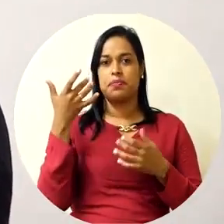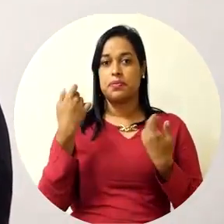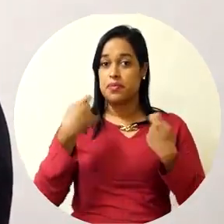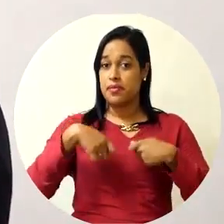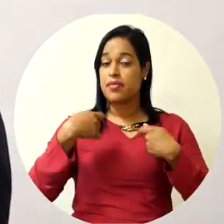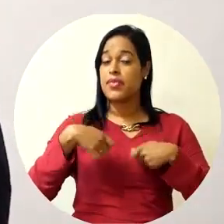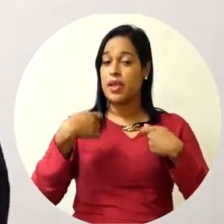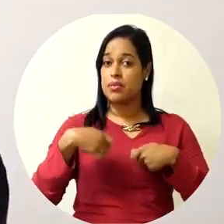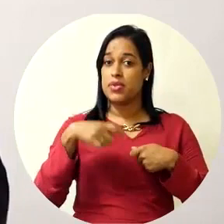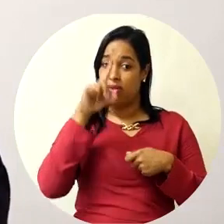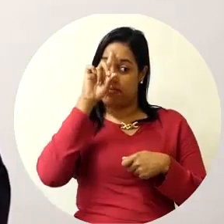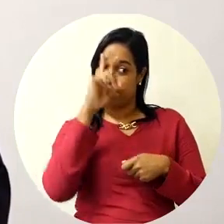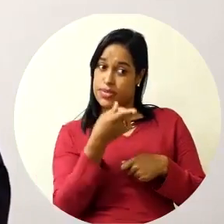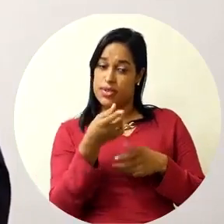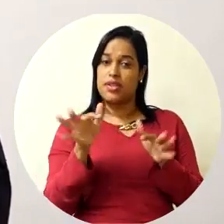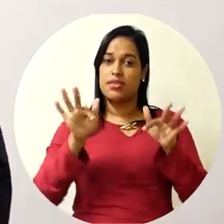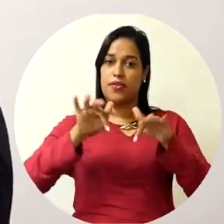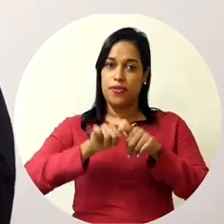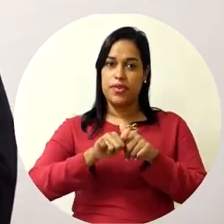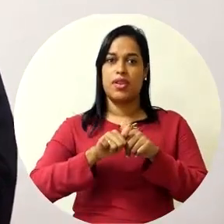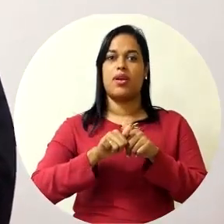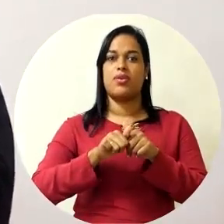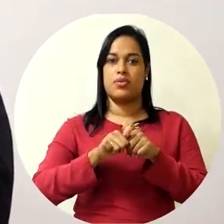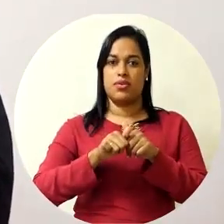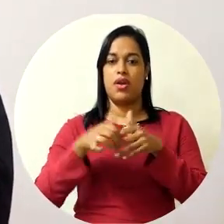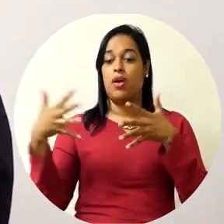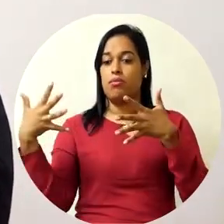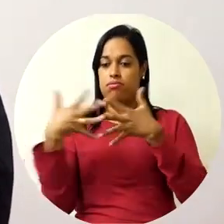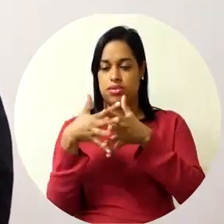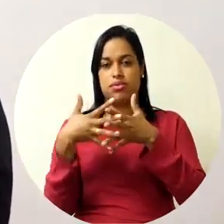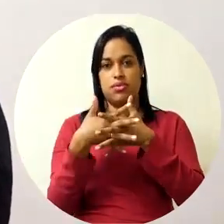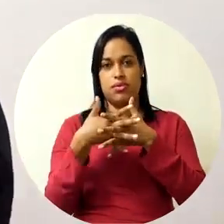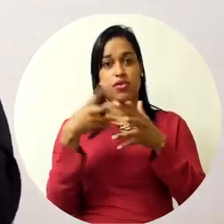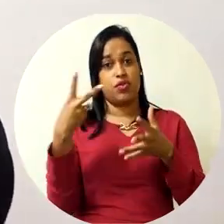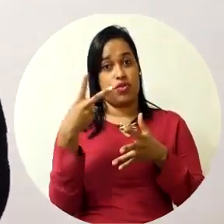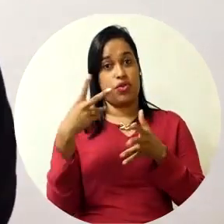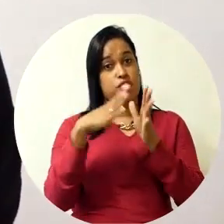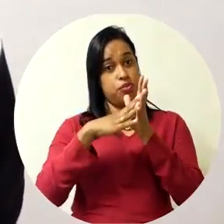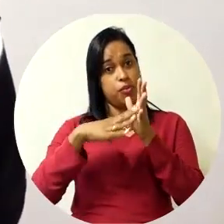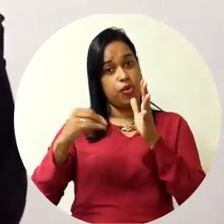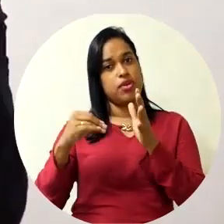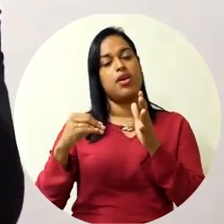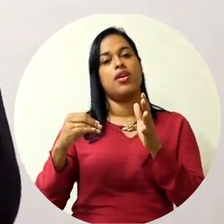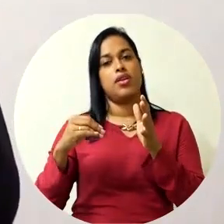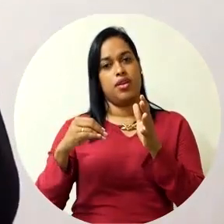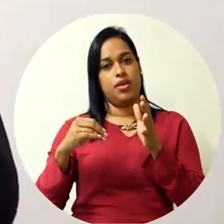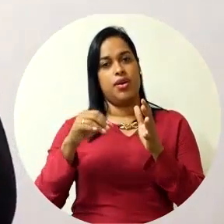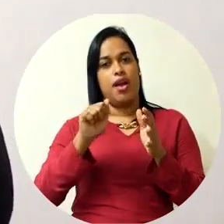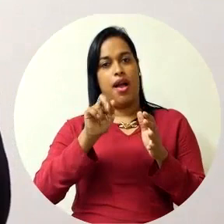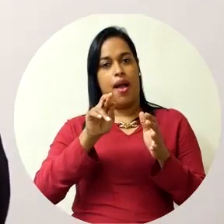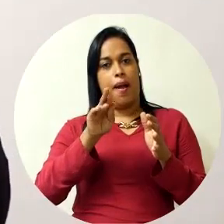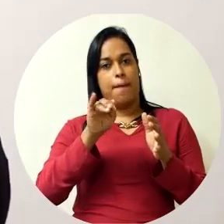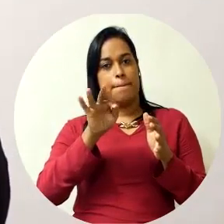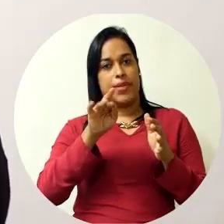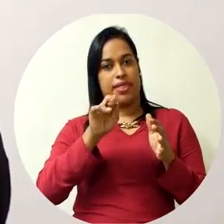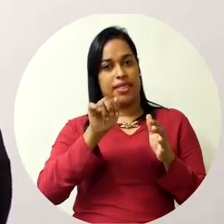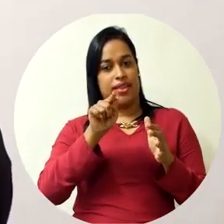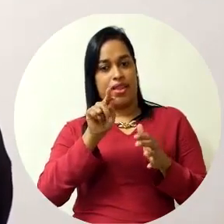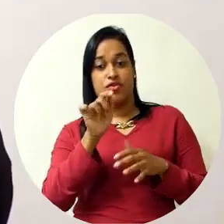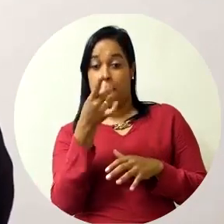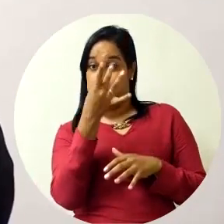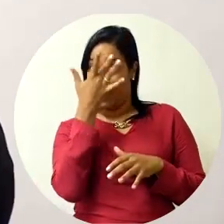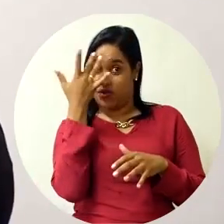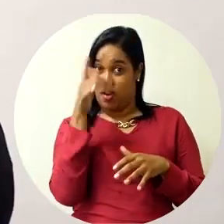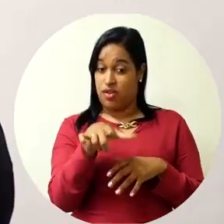irá dar a decisão final sobre o conflito. Existem 2 modelos. A arbitragem, que é o árbitro, uma